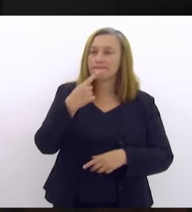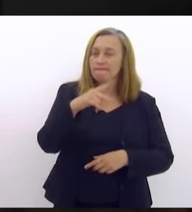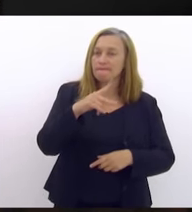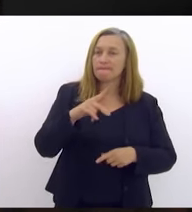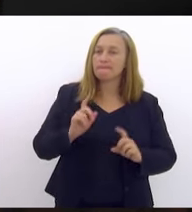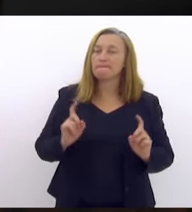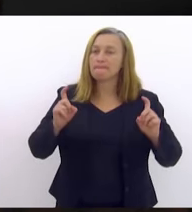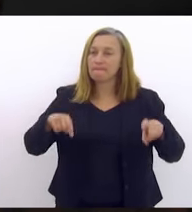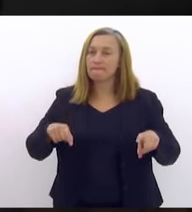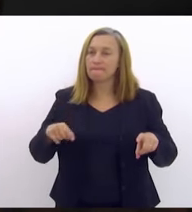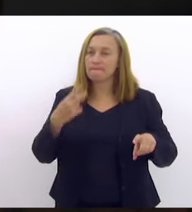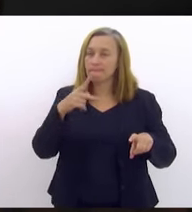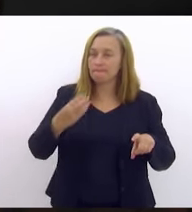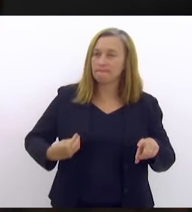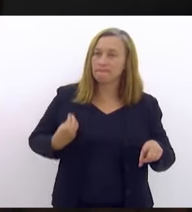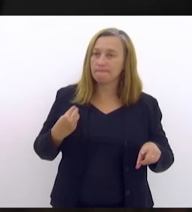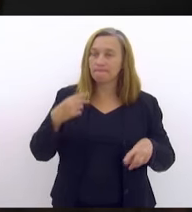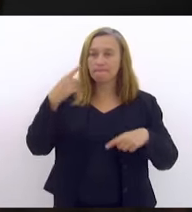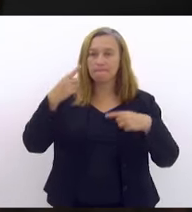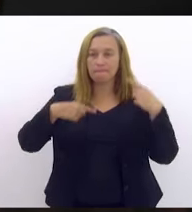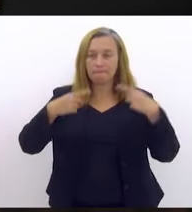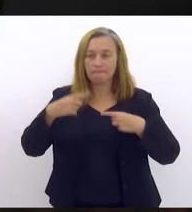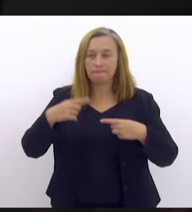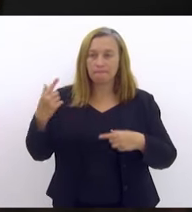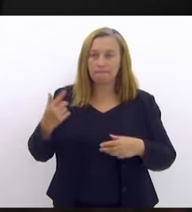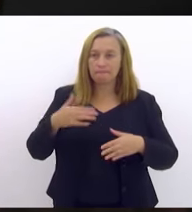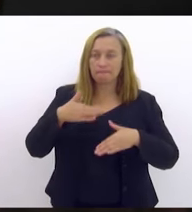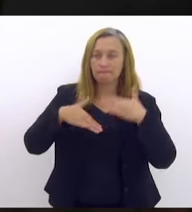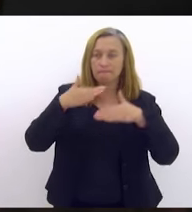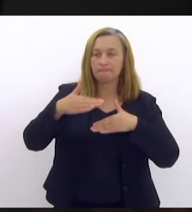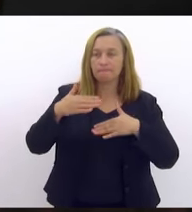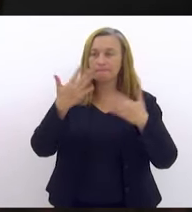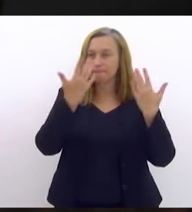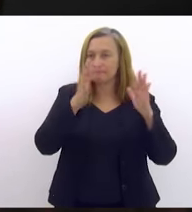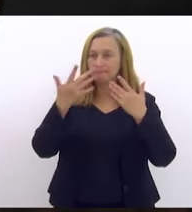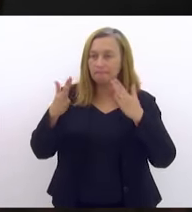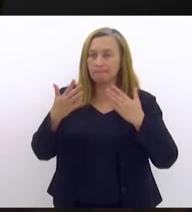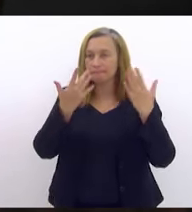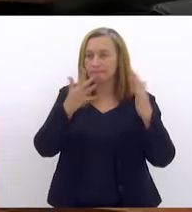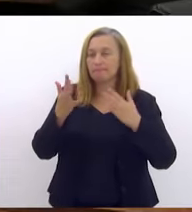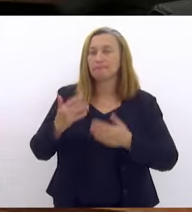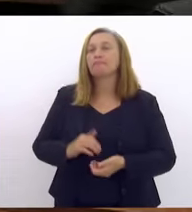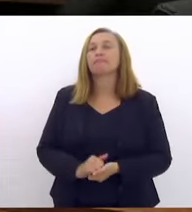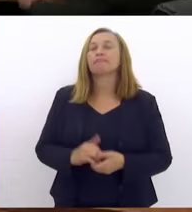mandato e a sua vida na política dê certo. Parabéns, meu irmão. Parabéns, Luciana.